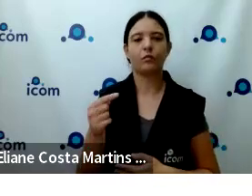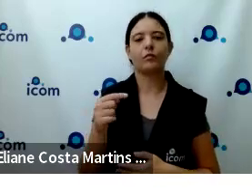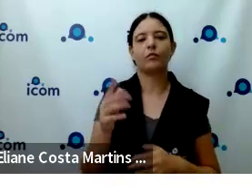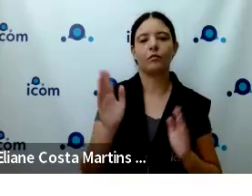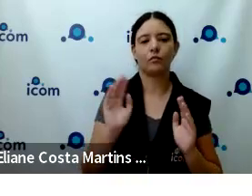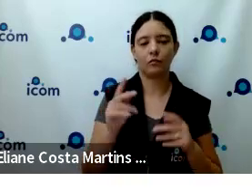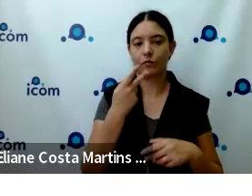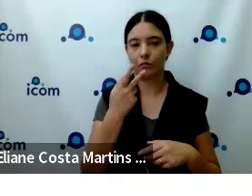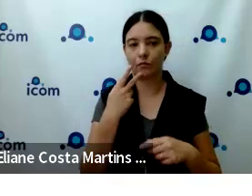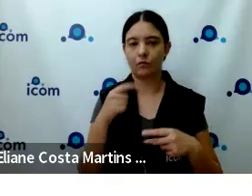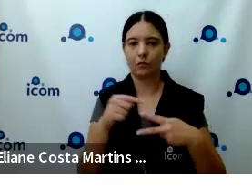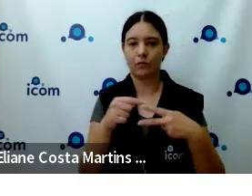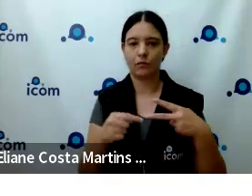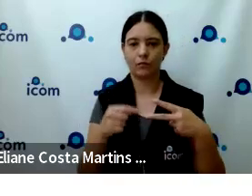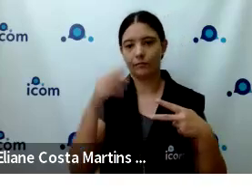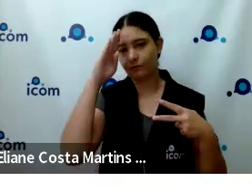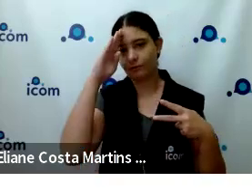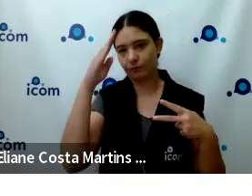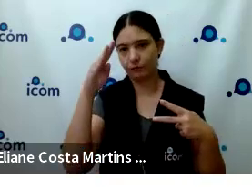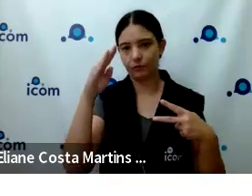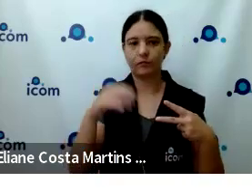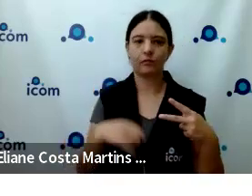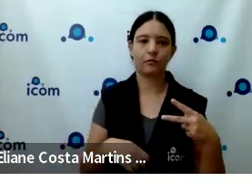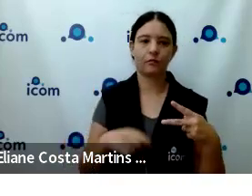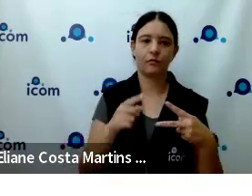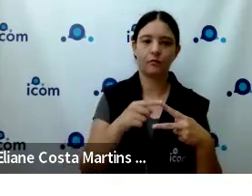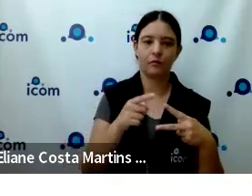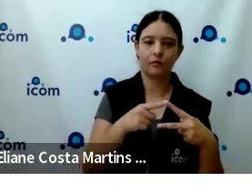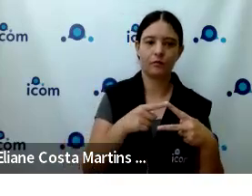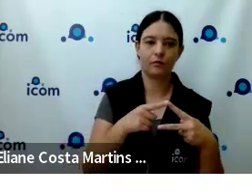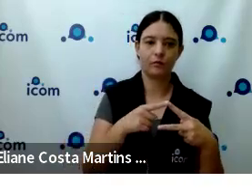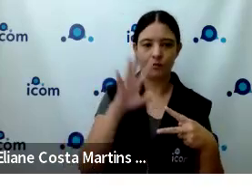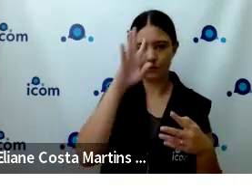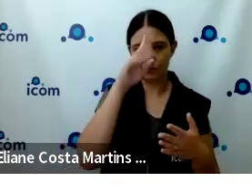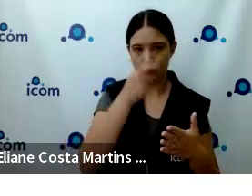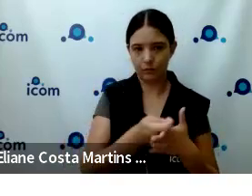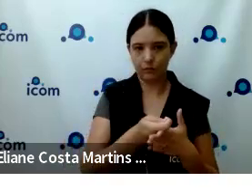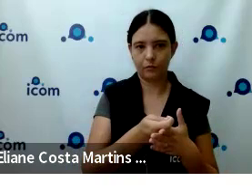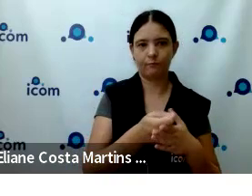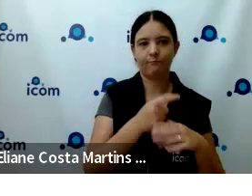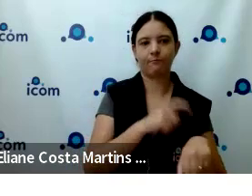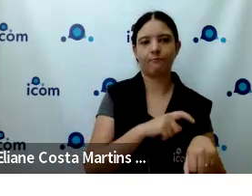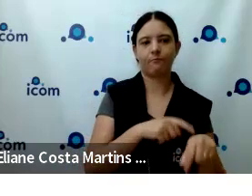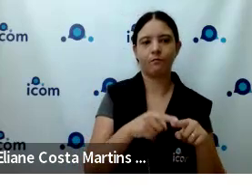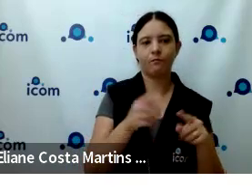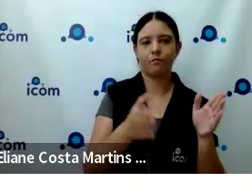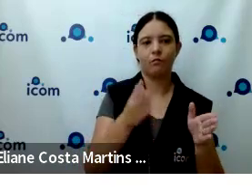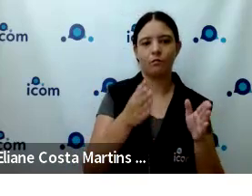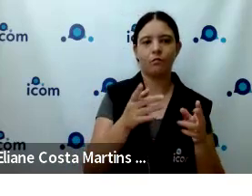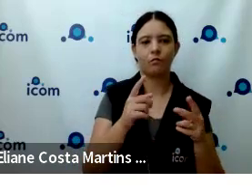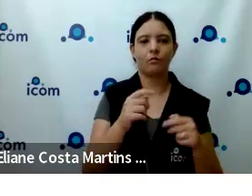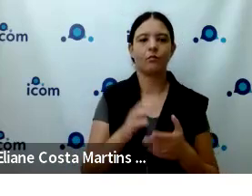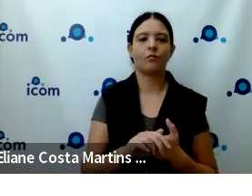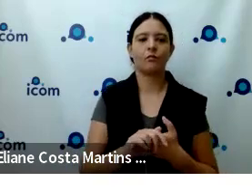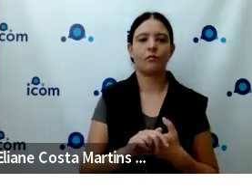em dois pontos principais, nomeadamente a decisão provisória, o decreto